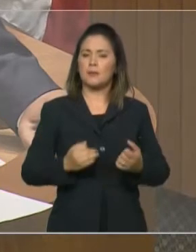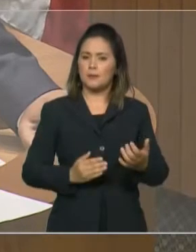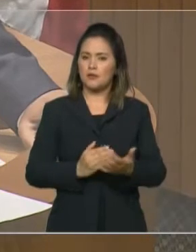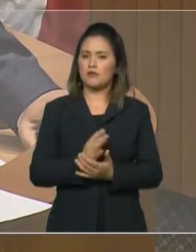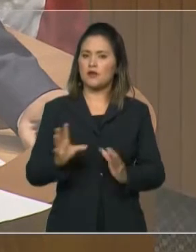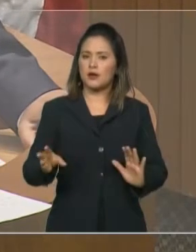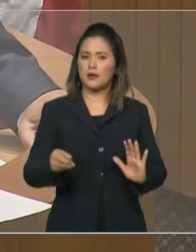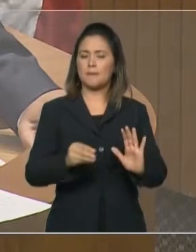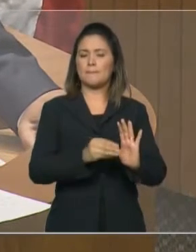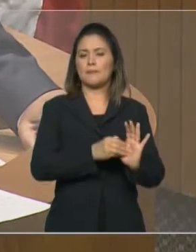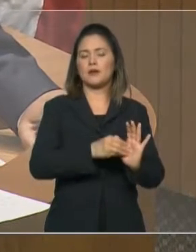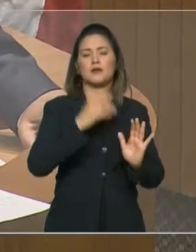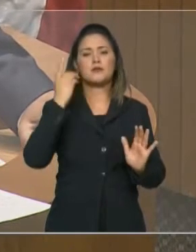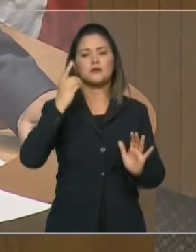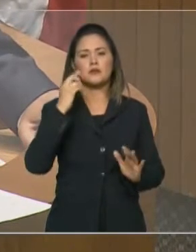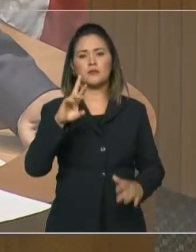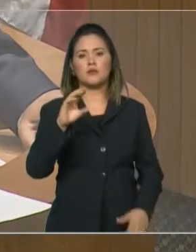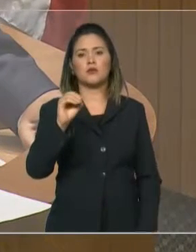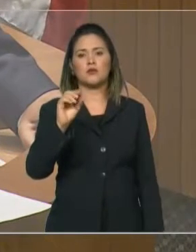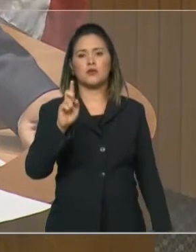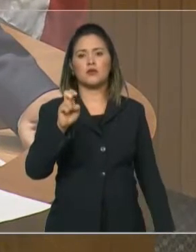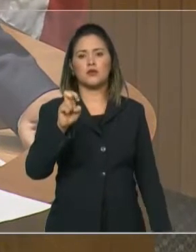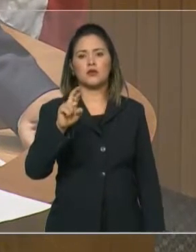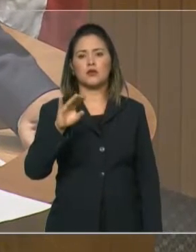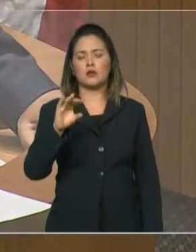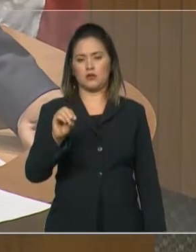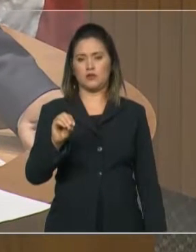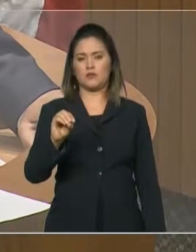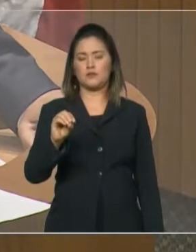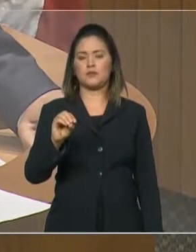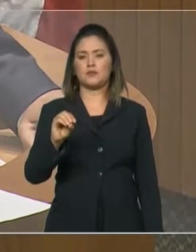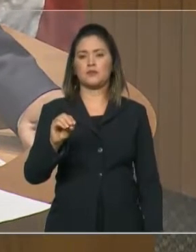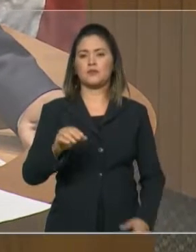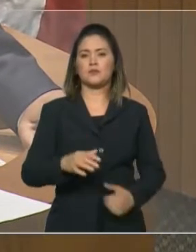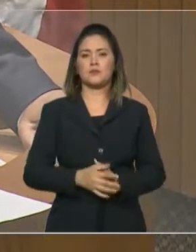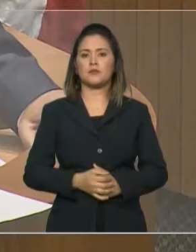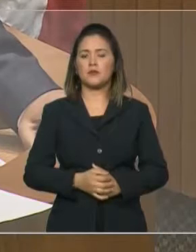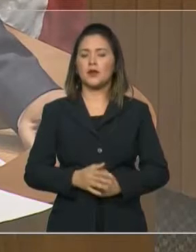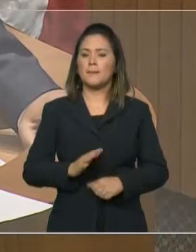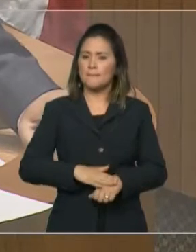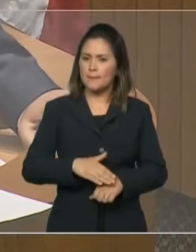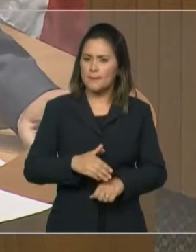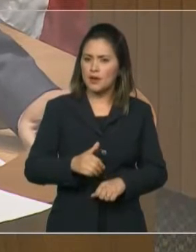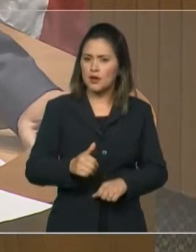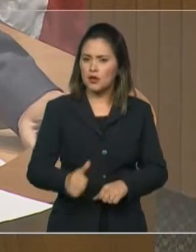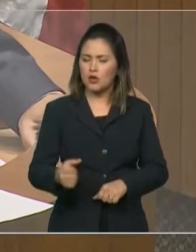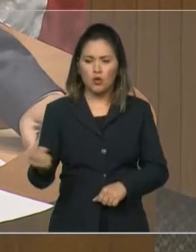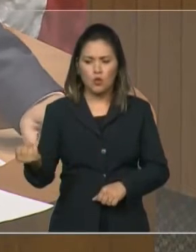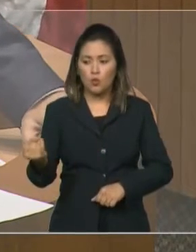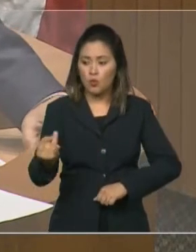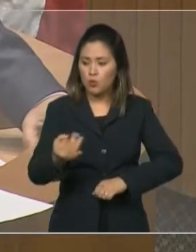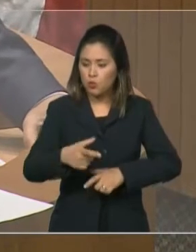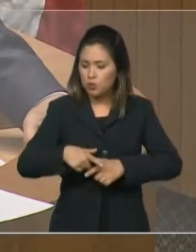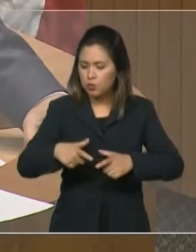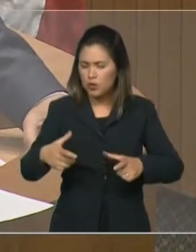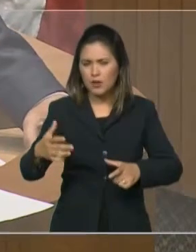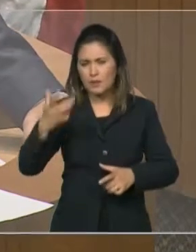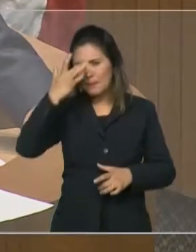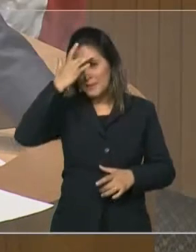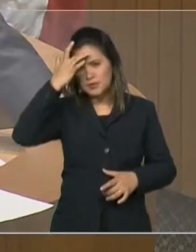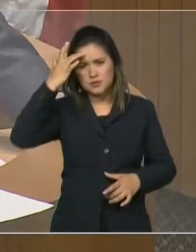Cafeteira. Terá um alcance muito grande, algo muito importante que